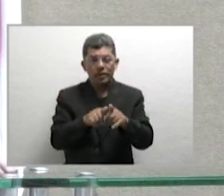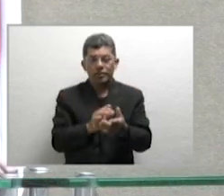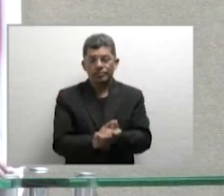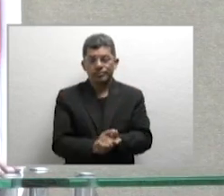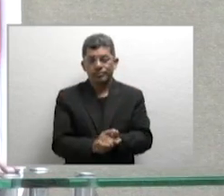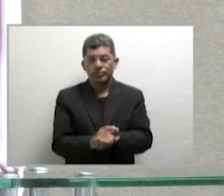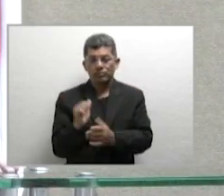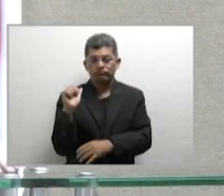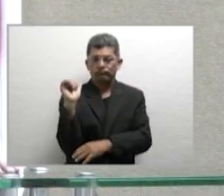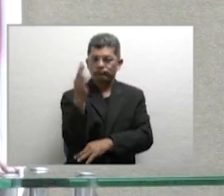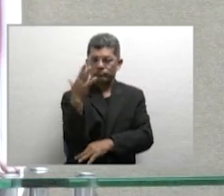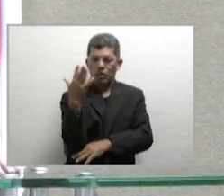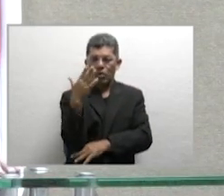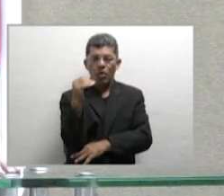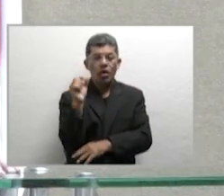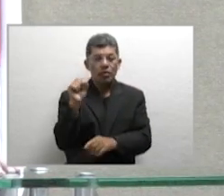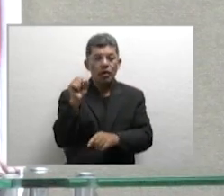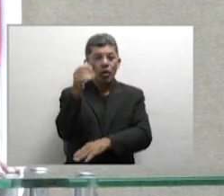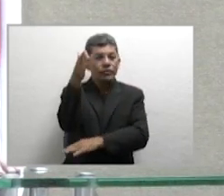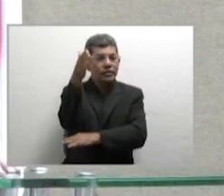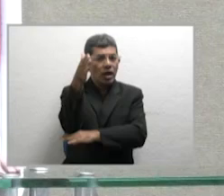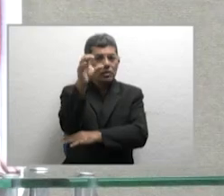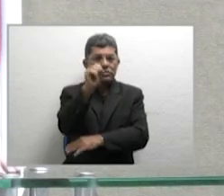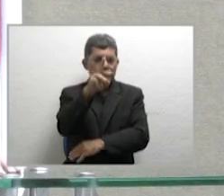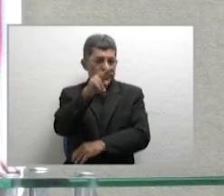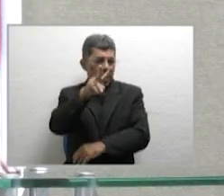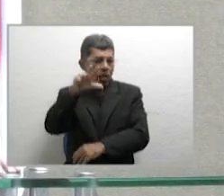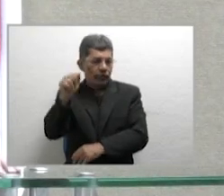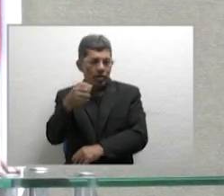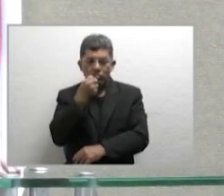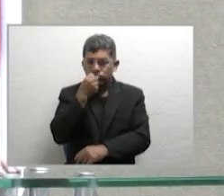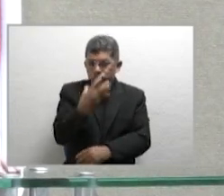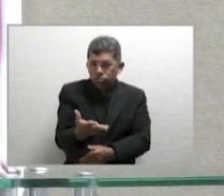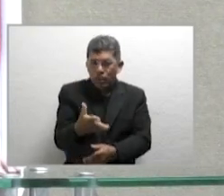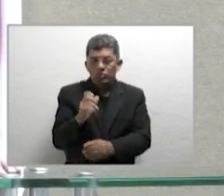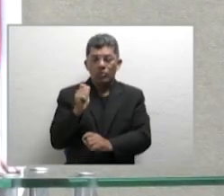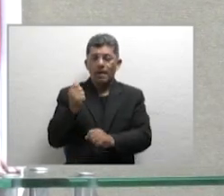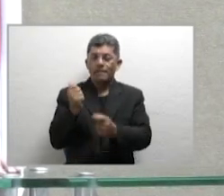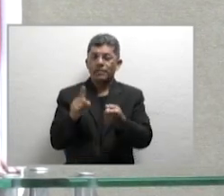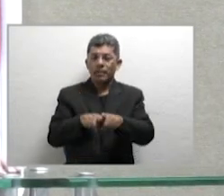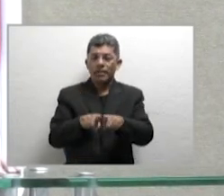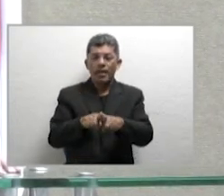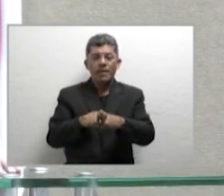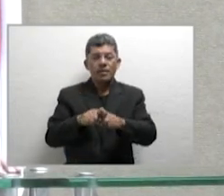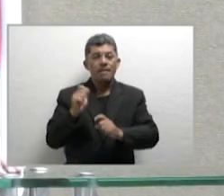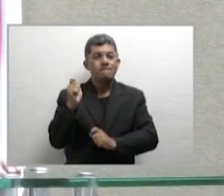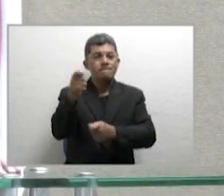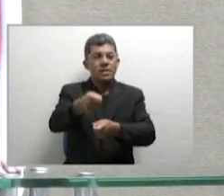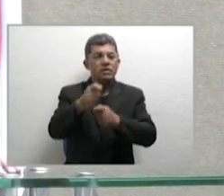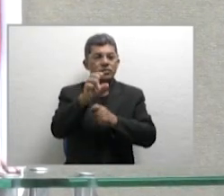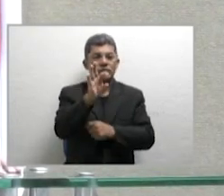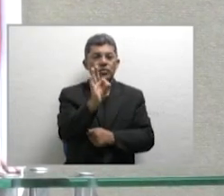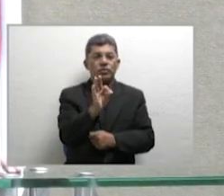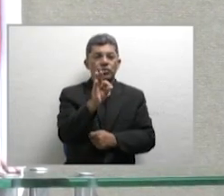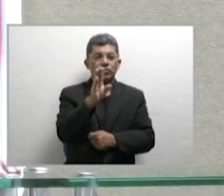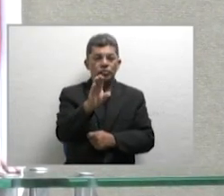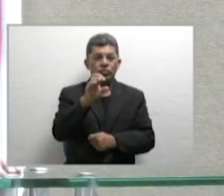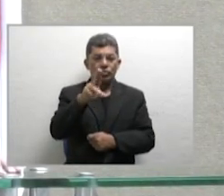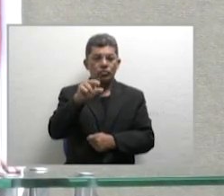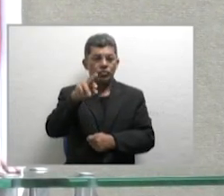ecoturismo, com hotéis de selva lá, com a pesca do tucunaré. E hoje essa situação está um